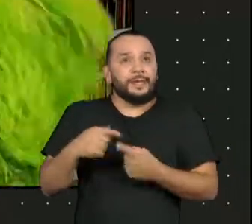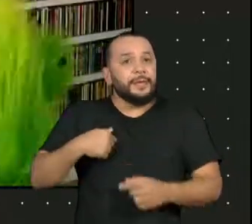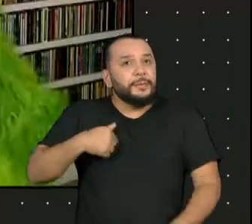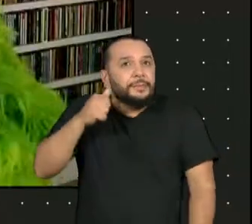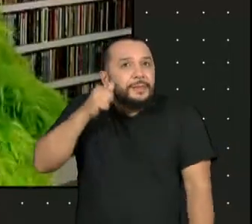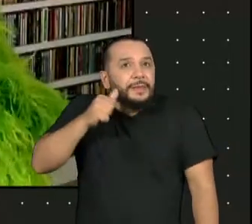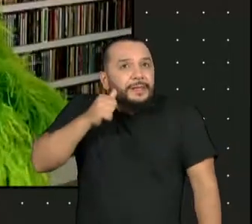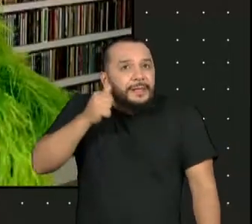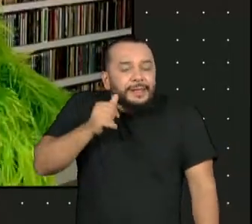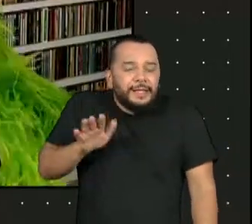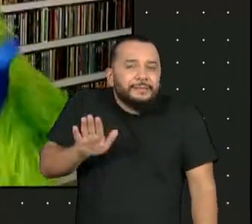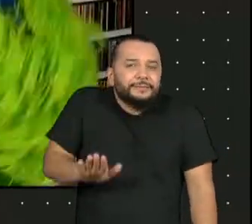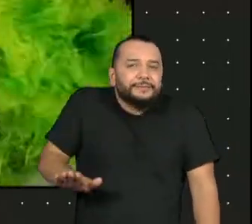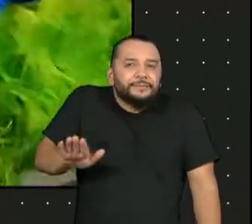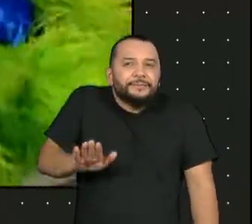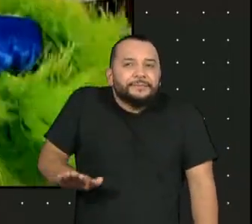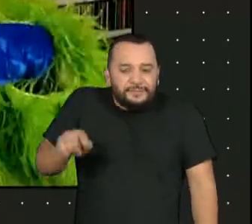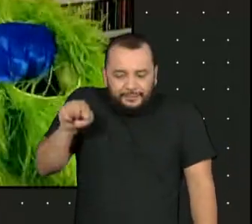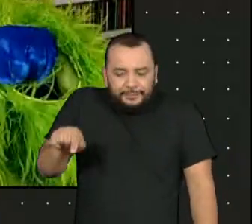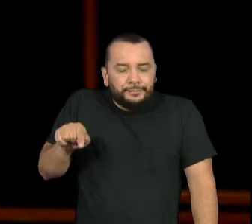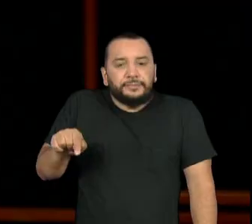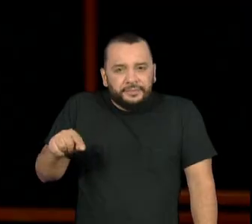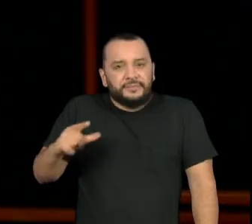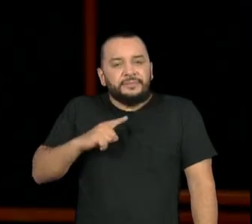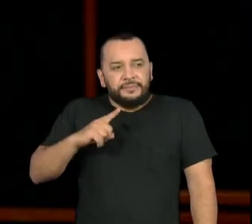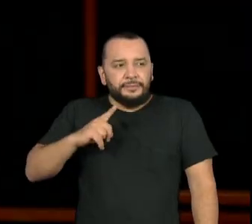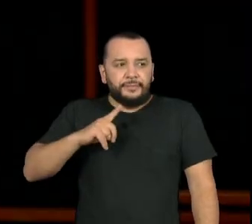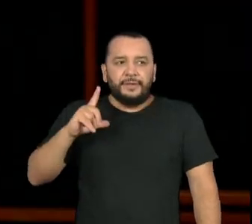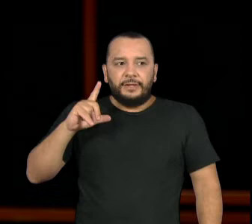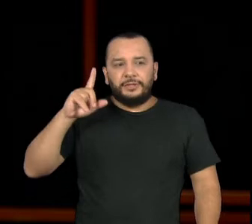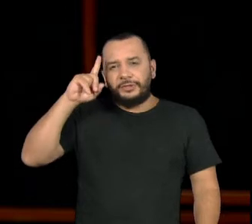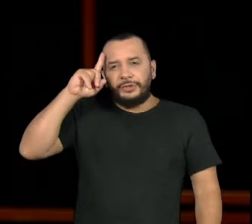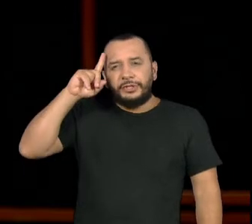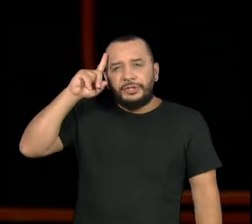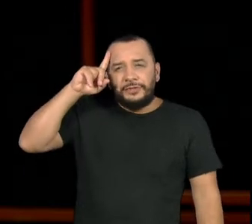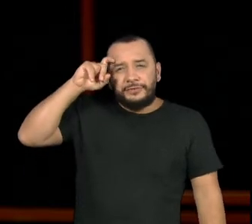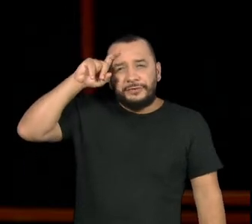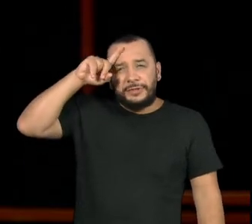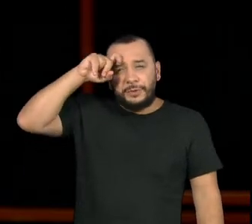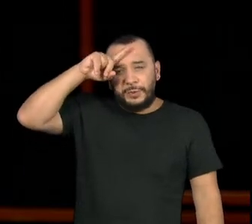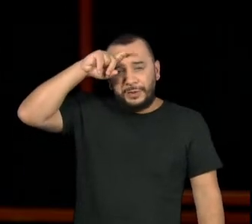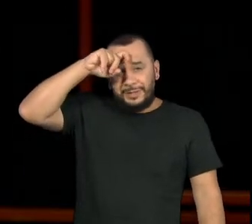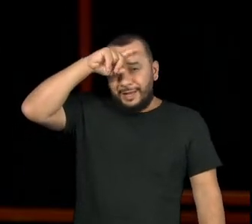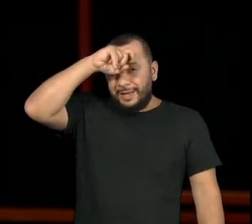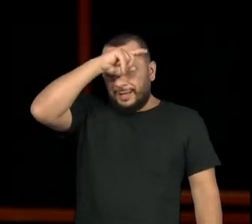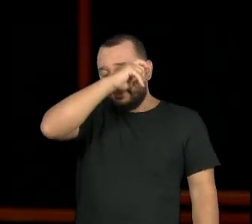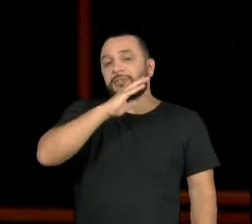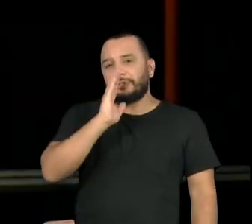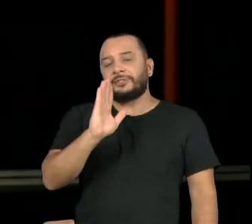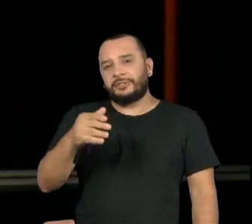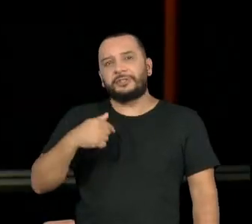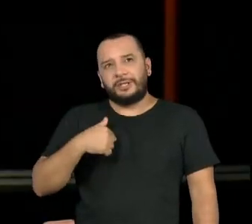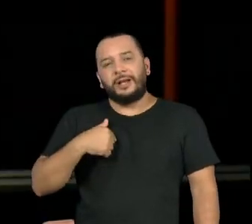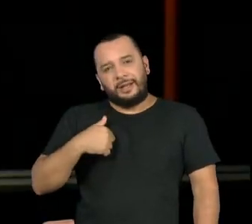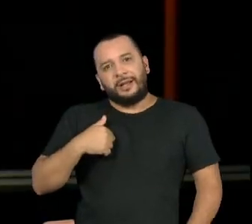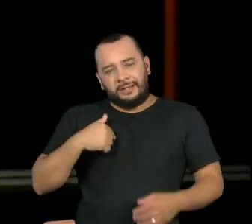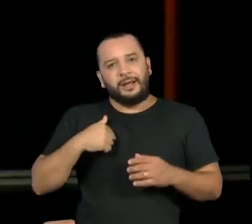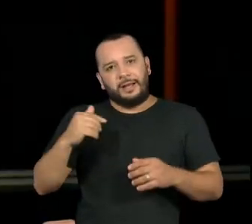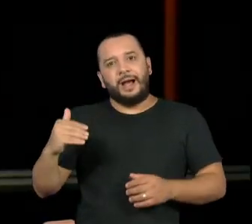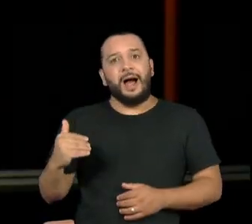ela entrou em cena quando eu tive dificuldade, sendo adulta, na carreira.